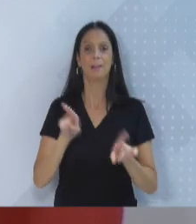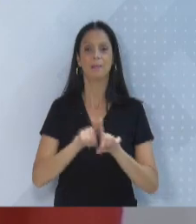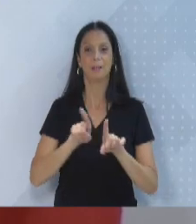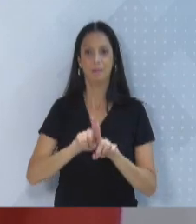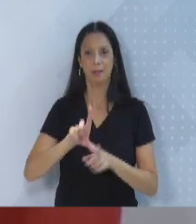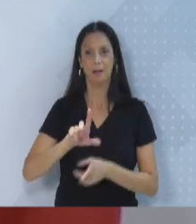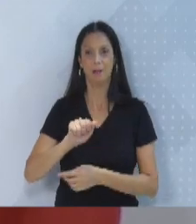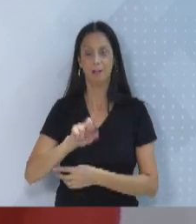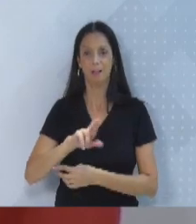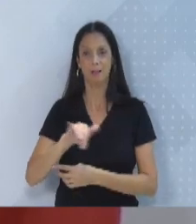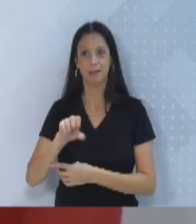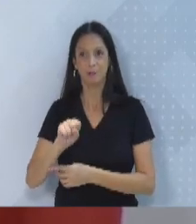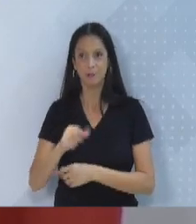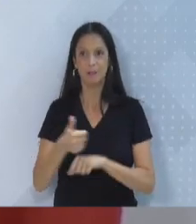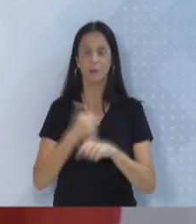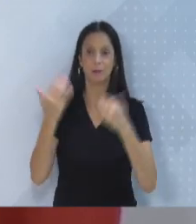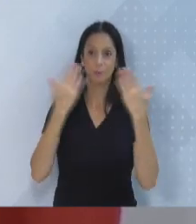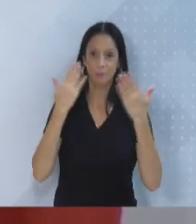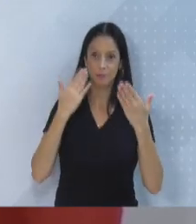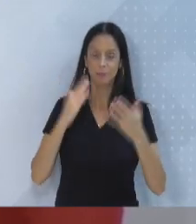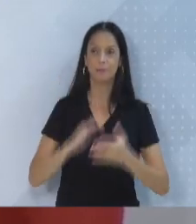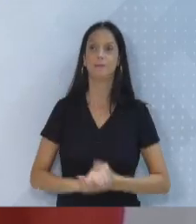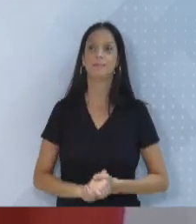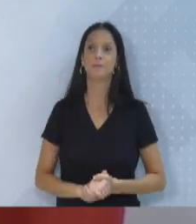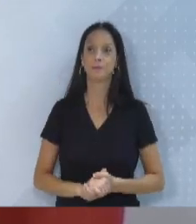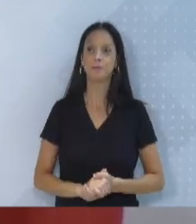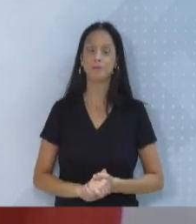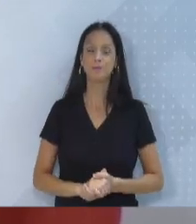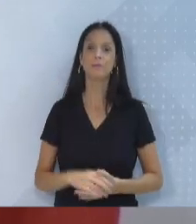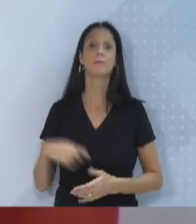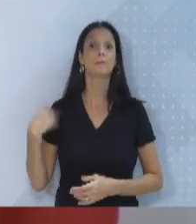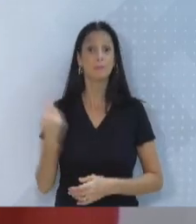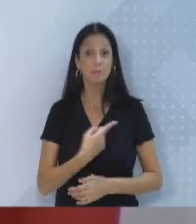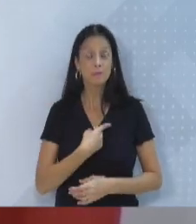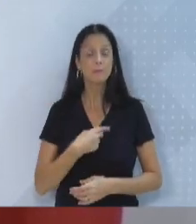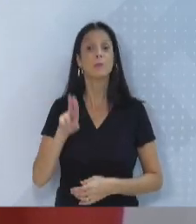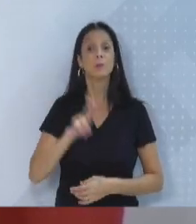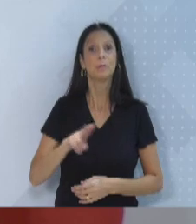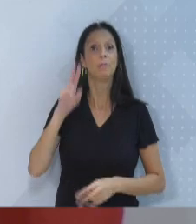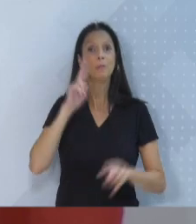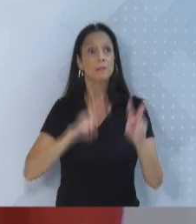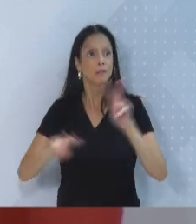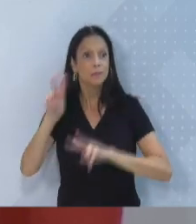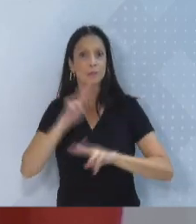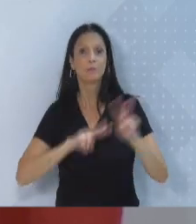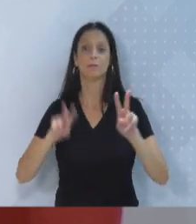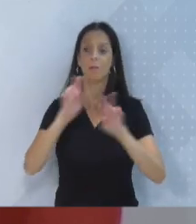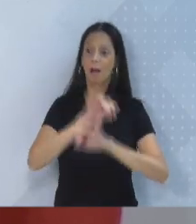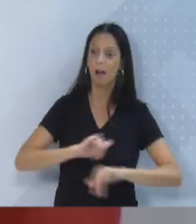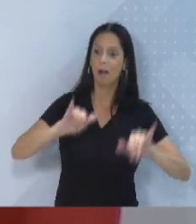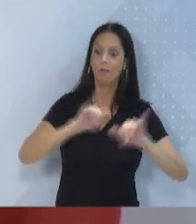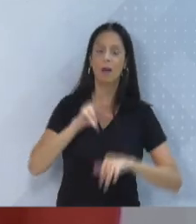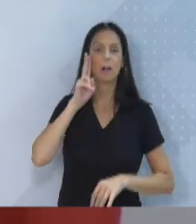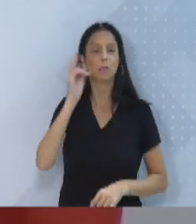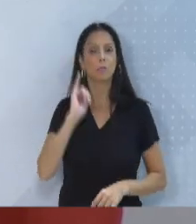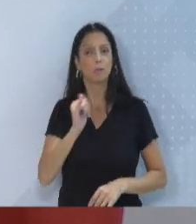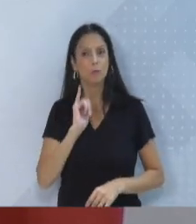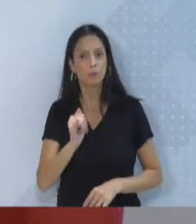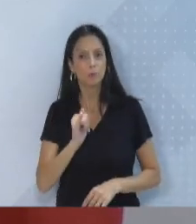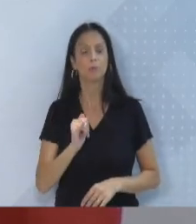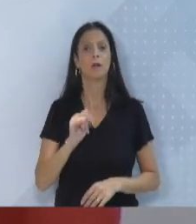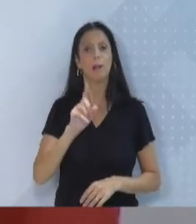Bela, assim como do Pedro, onde a gente usa recursos visuais, né? E daí contando a história, então são